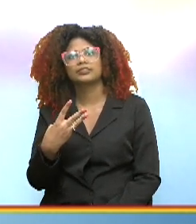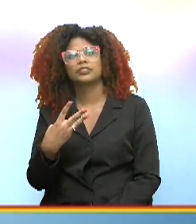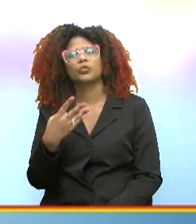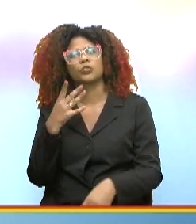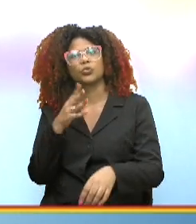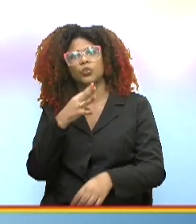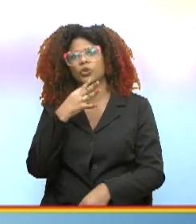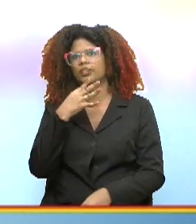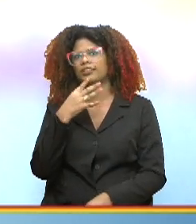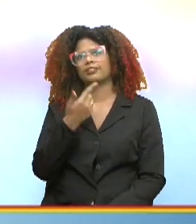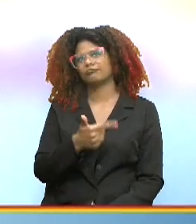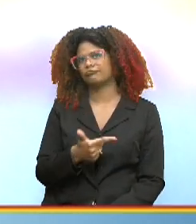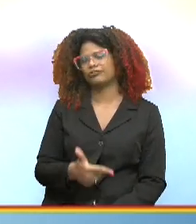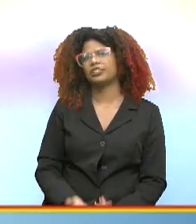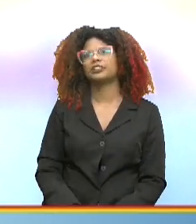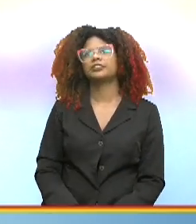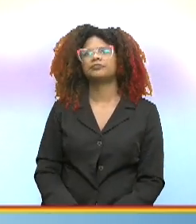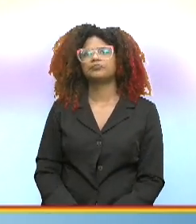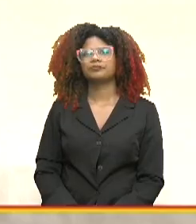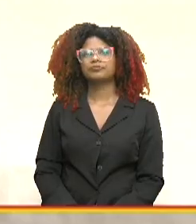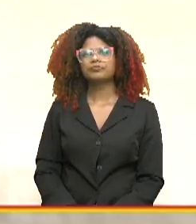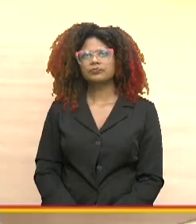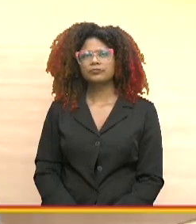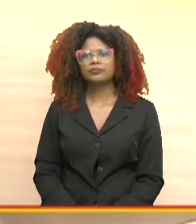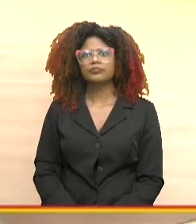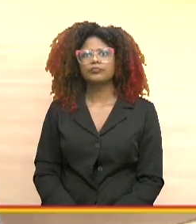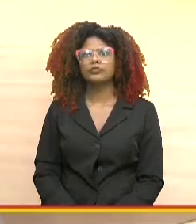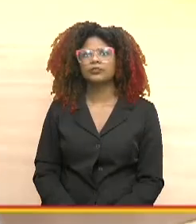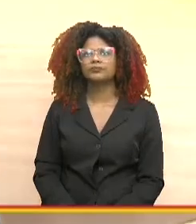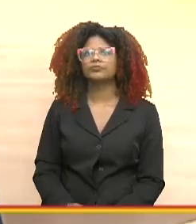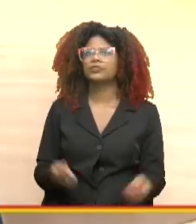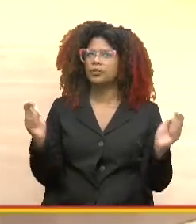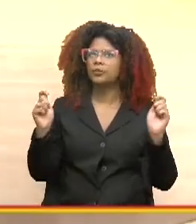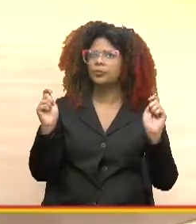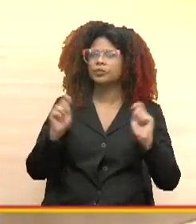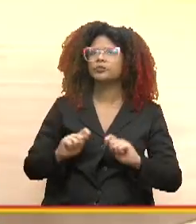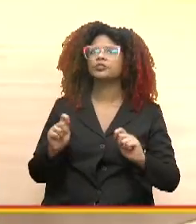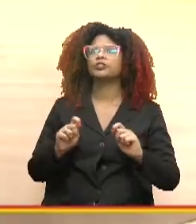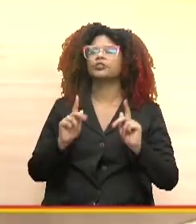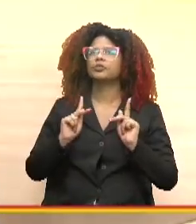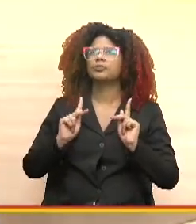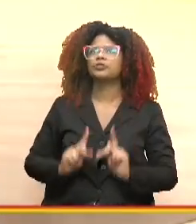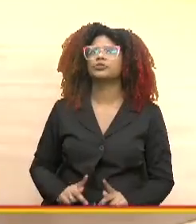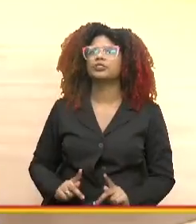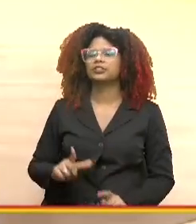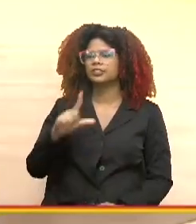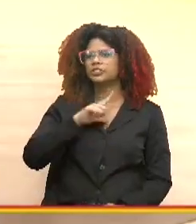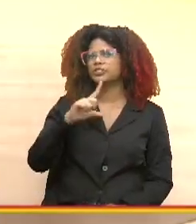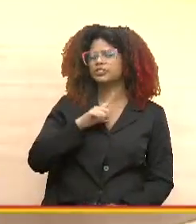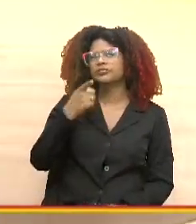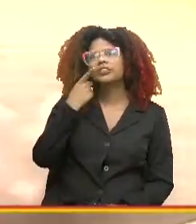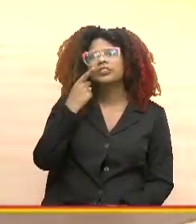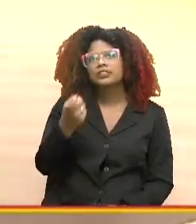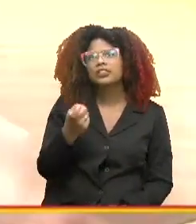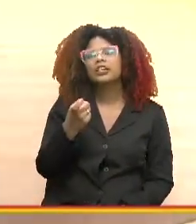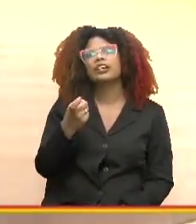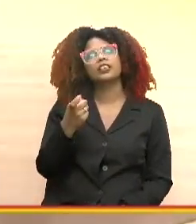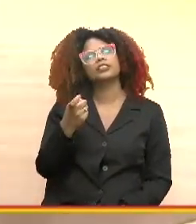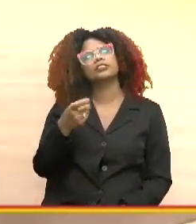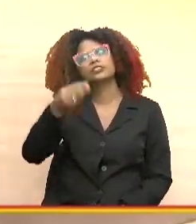não e ainda não Ele ainda era permitido que pessoas que né que tinham interesse